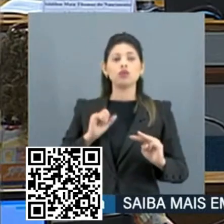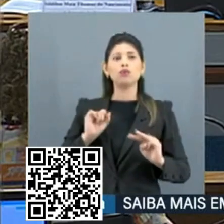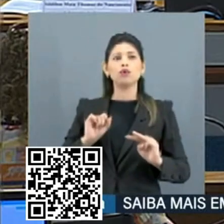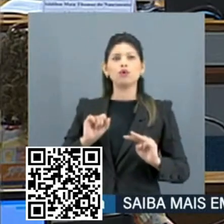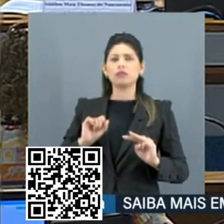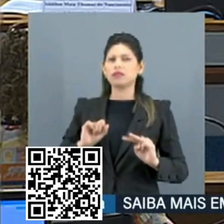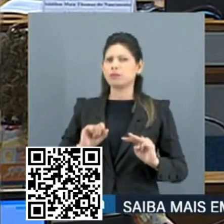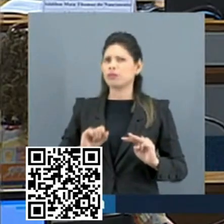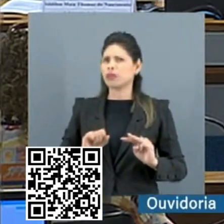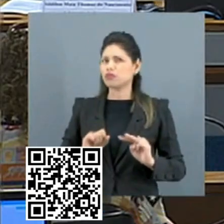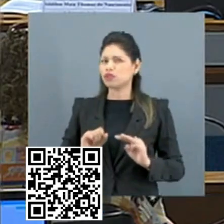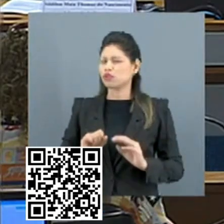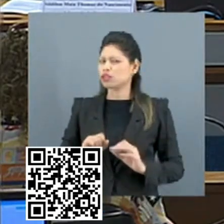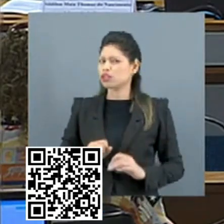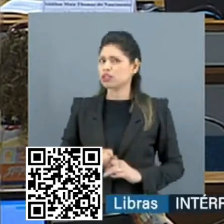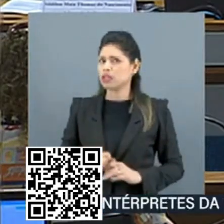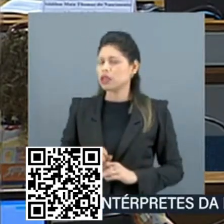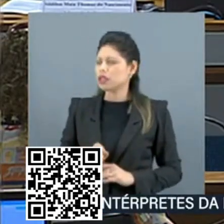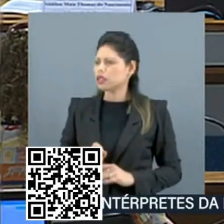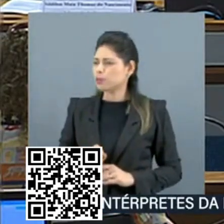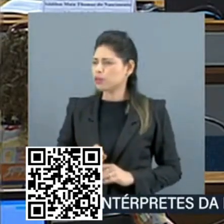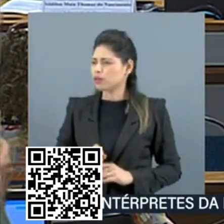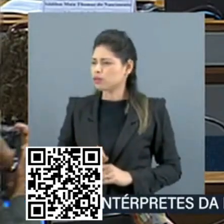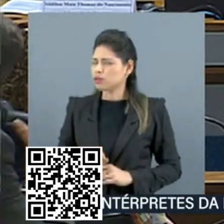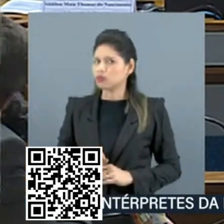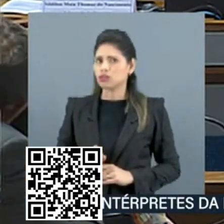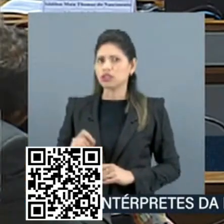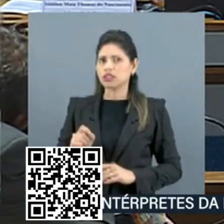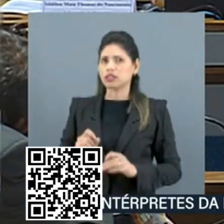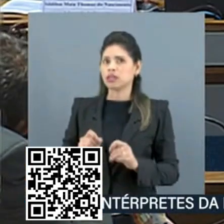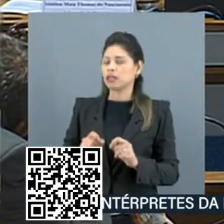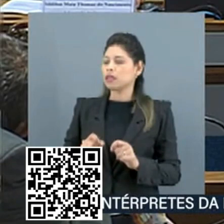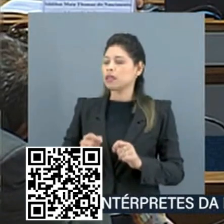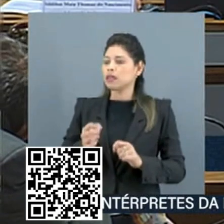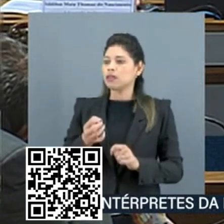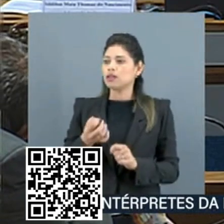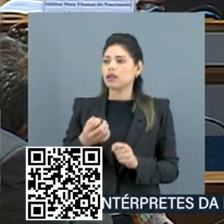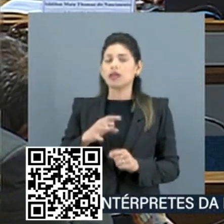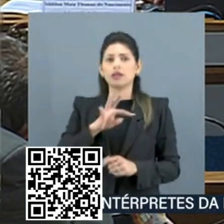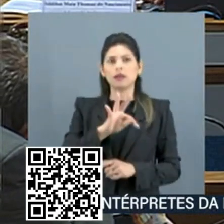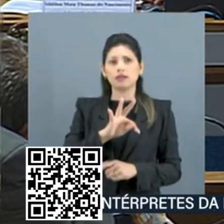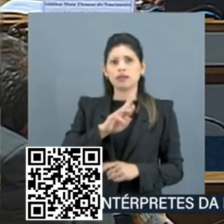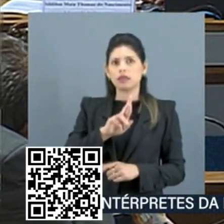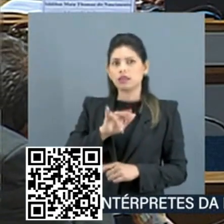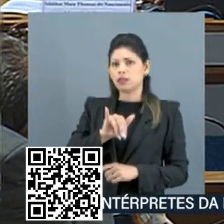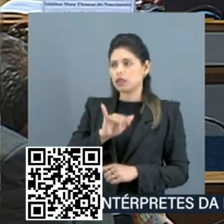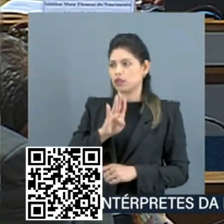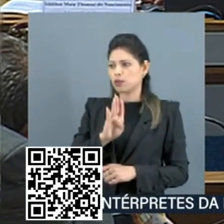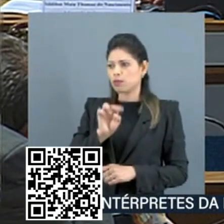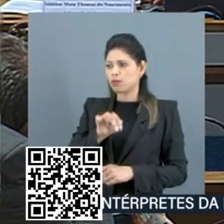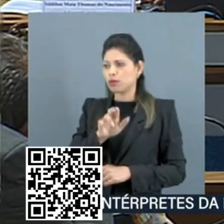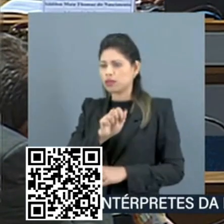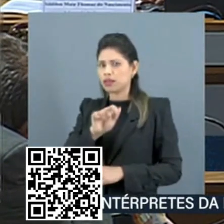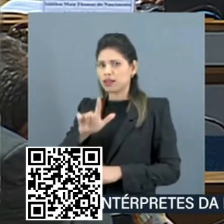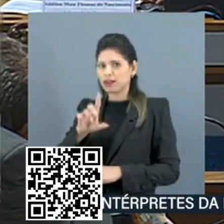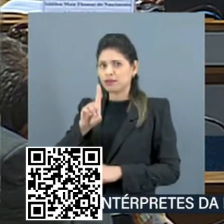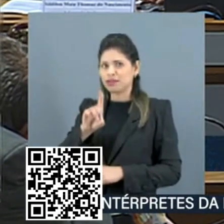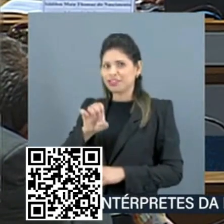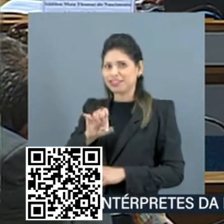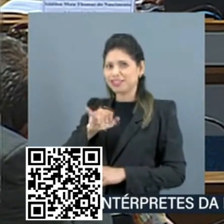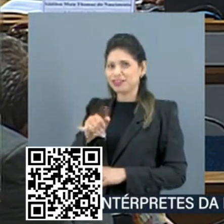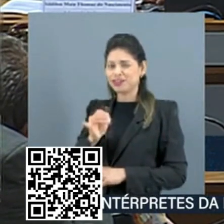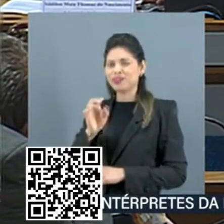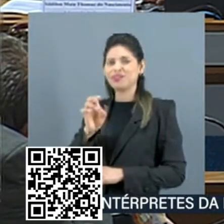localizamos várias ações ajuizadas contra o senhor. Há pelo menos 100 registros de ações que foram